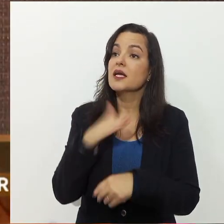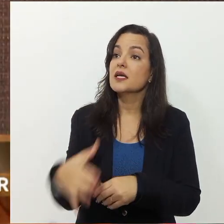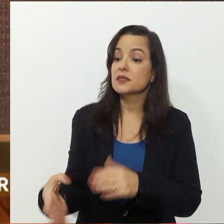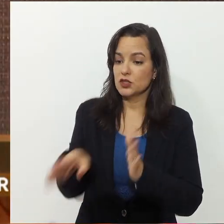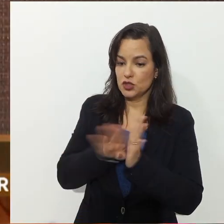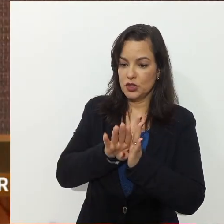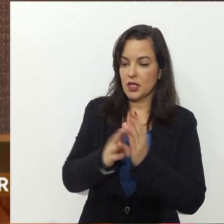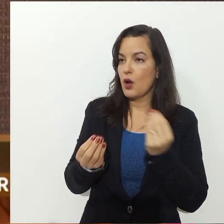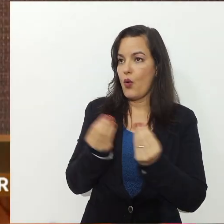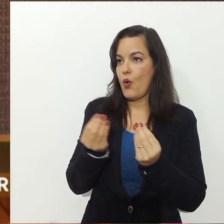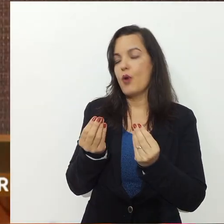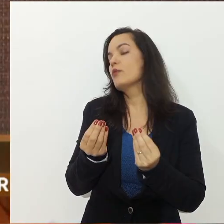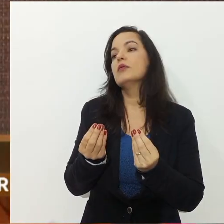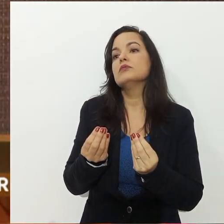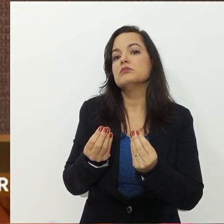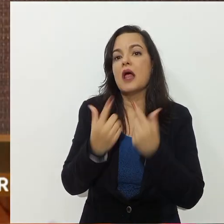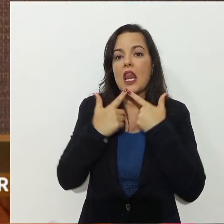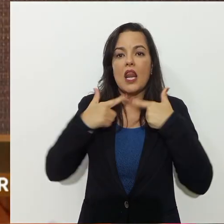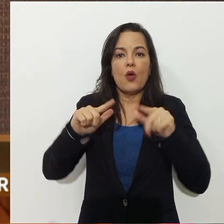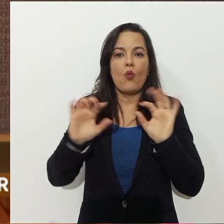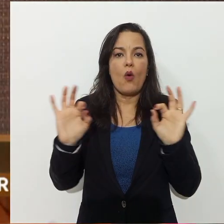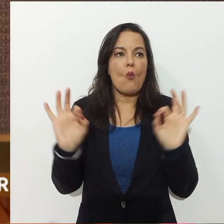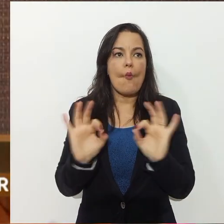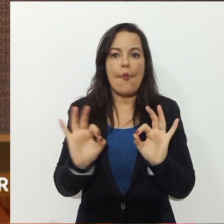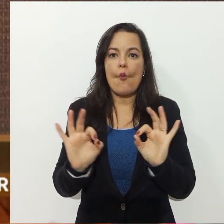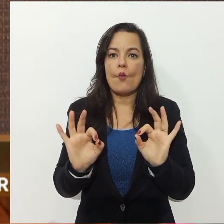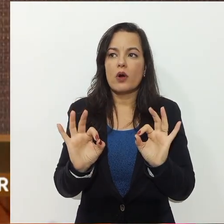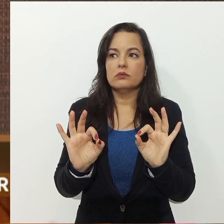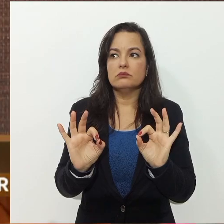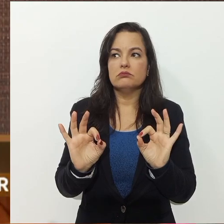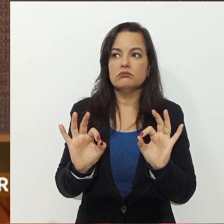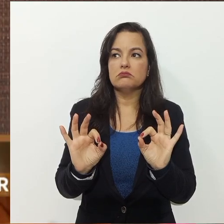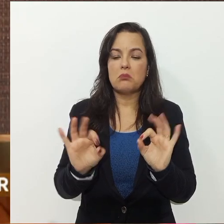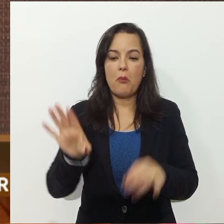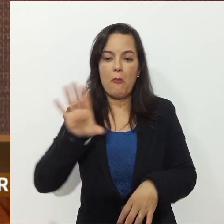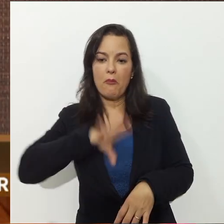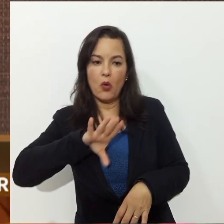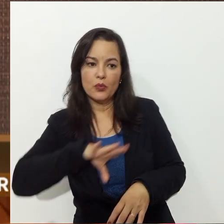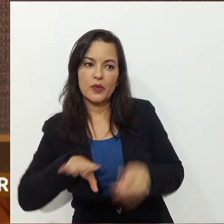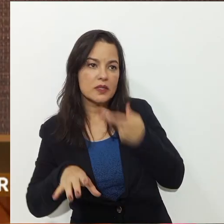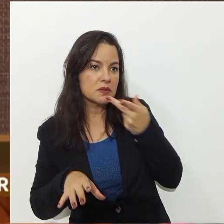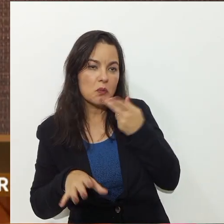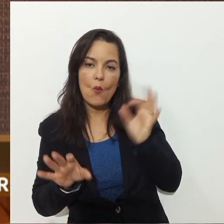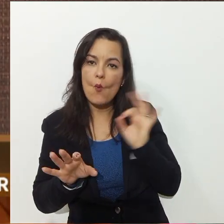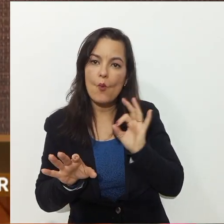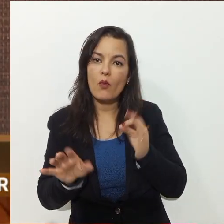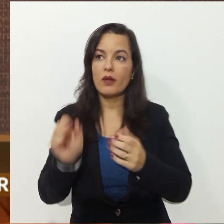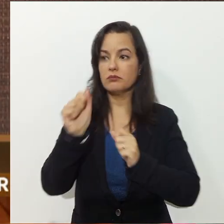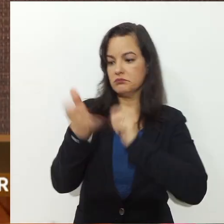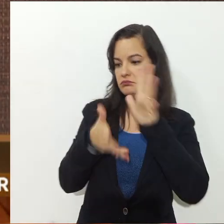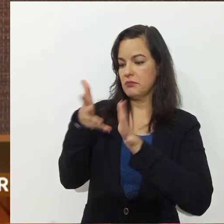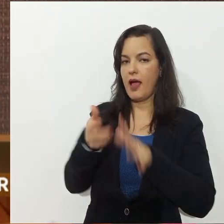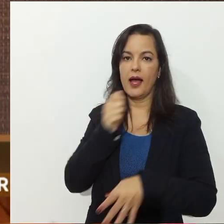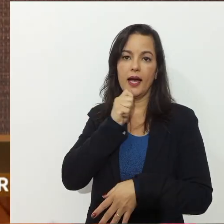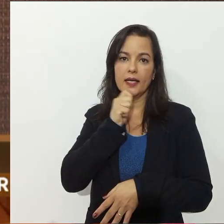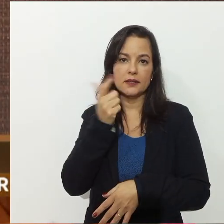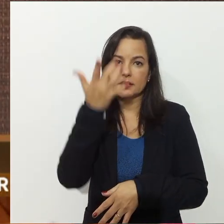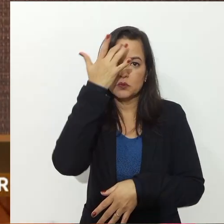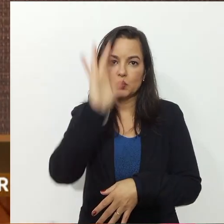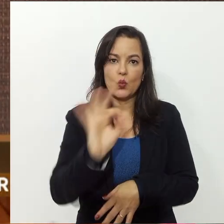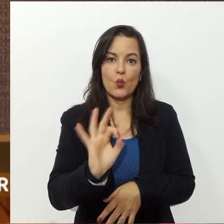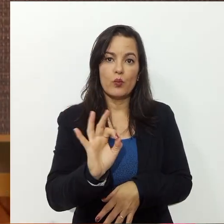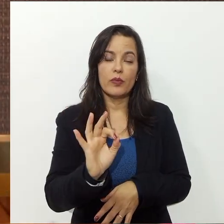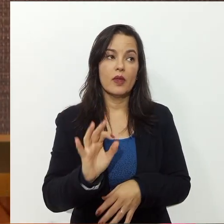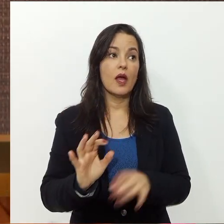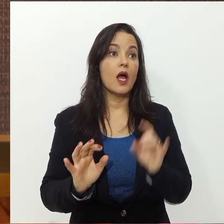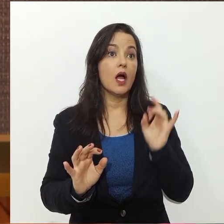gente, geralmente, sem nenhuma língua estabelecida, né? Ela ainda não sabe usar a língua de sinais e ela... São estímulos que ela foi tendo ao longo da